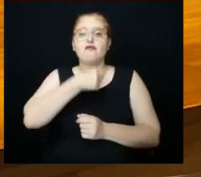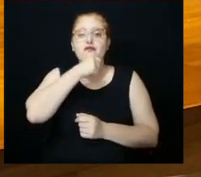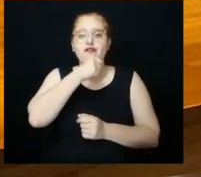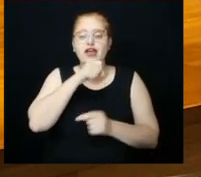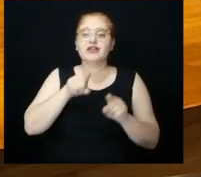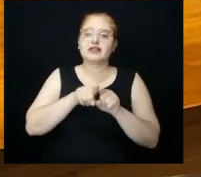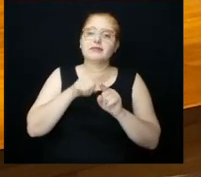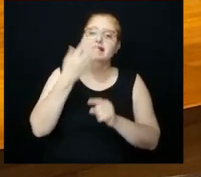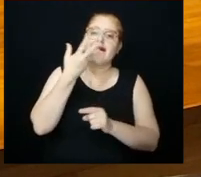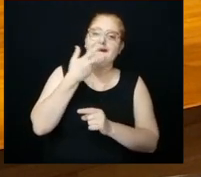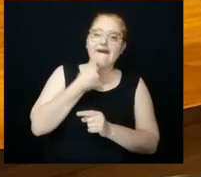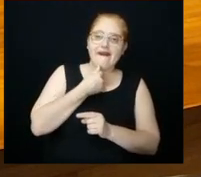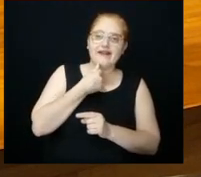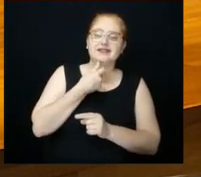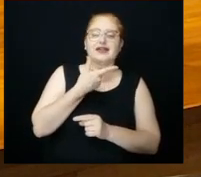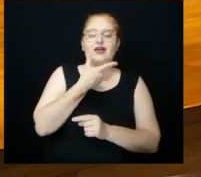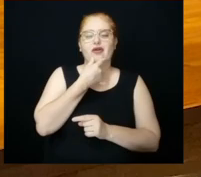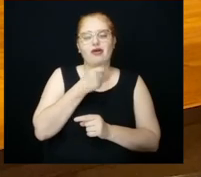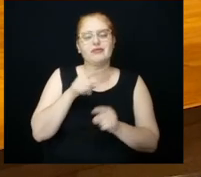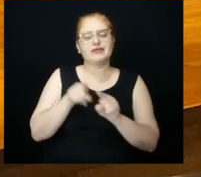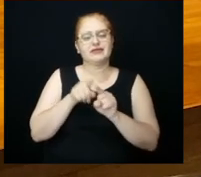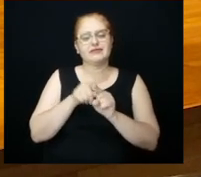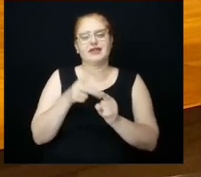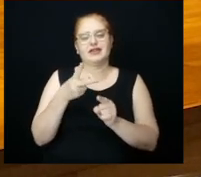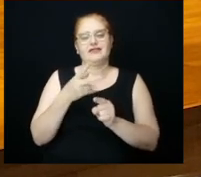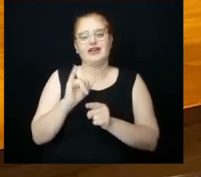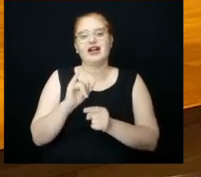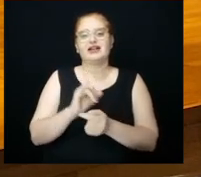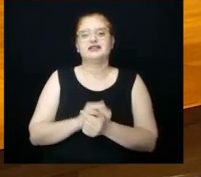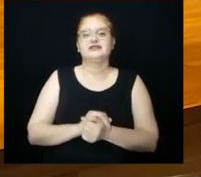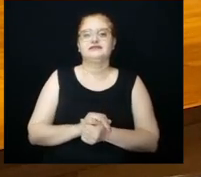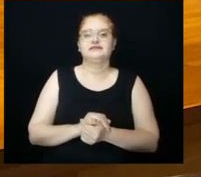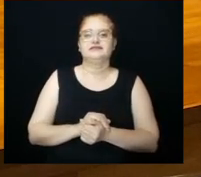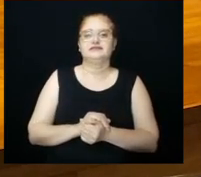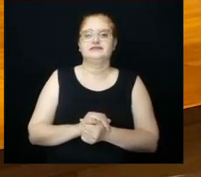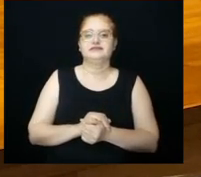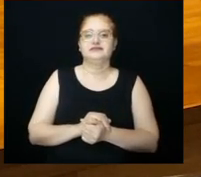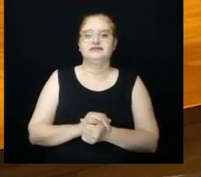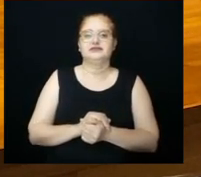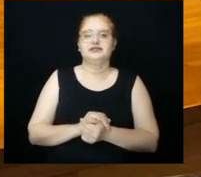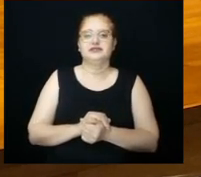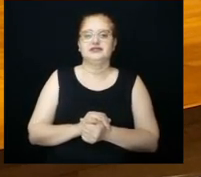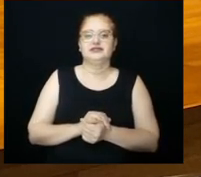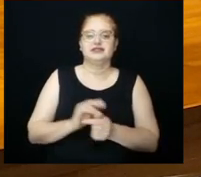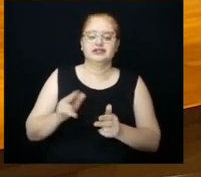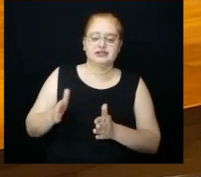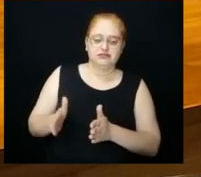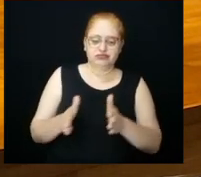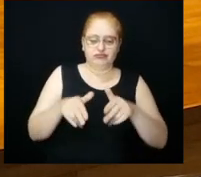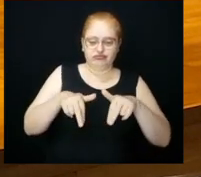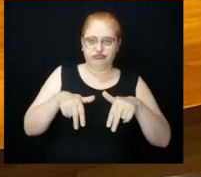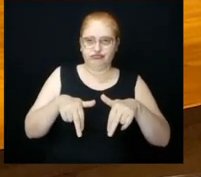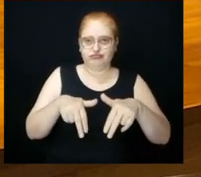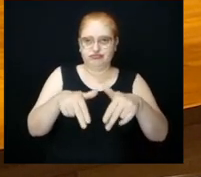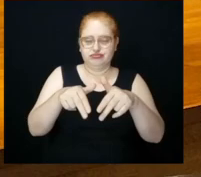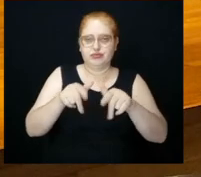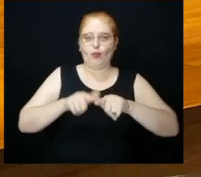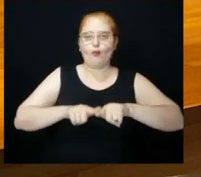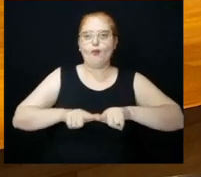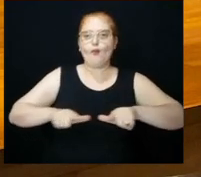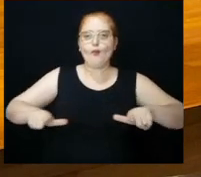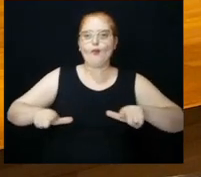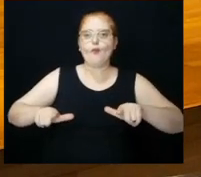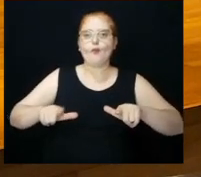e também que vão, já vou chegar ali, né? Vão caminhar por uma estrada deserta,